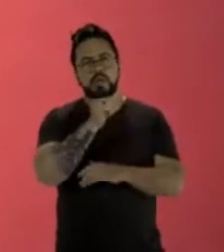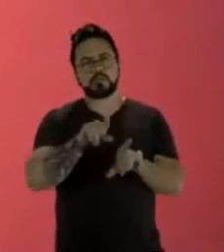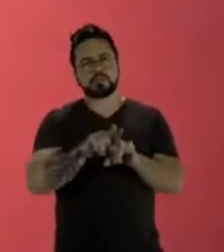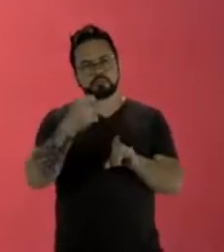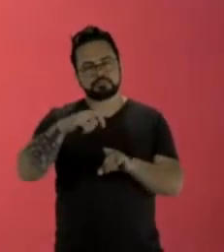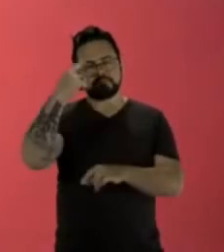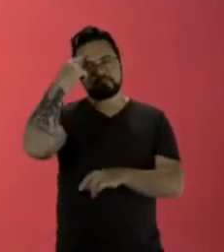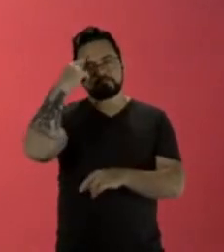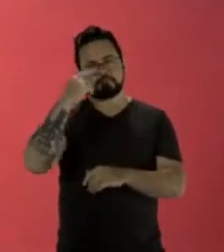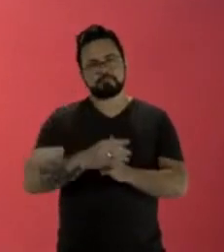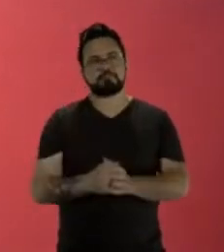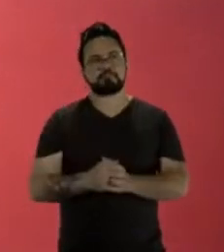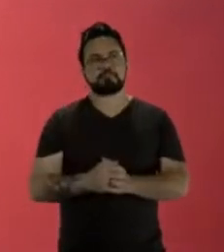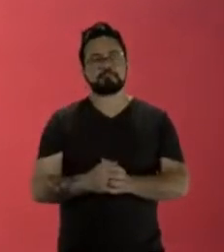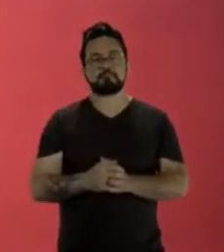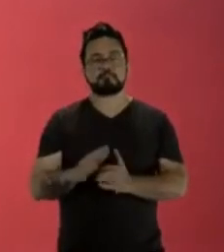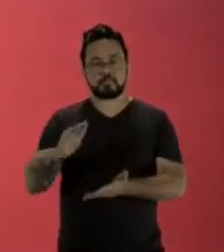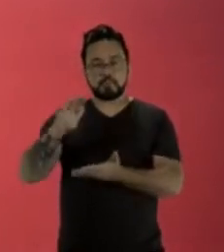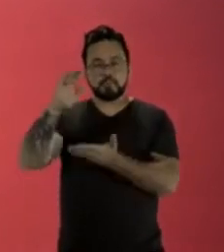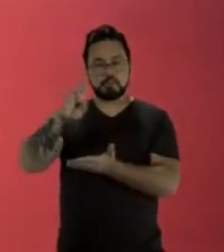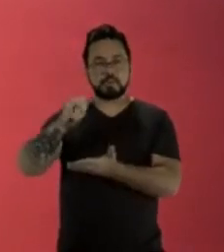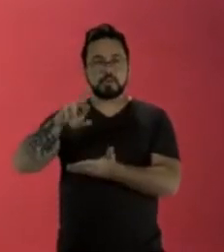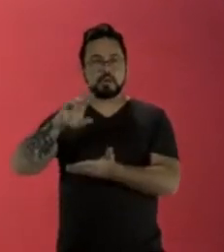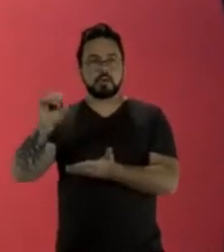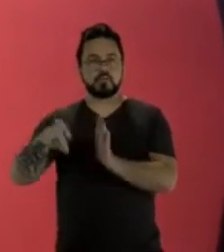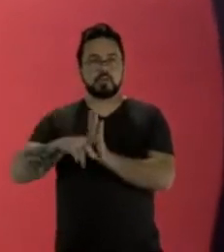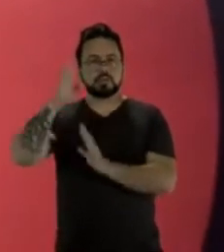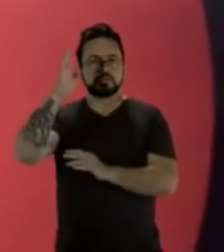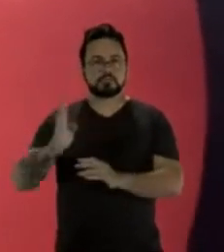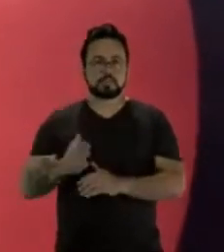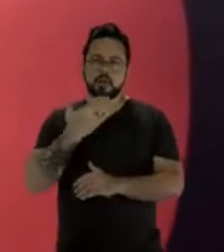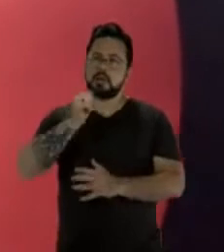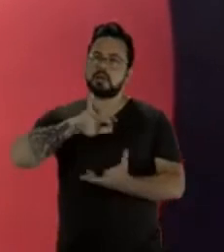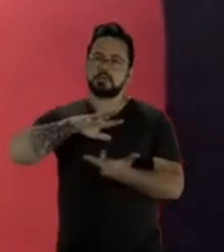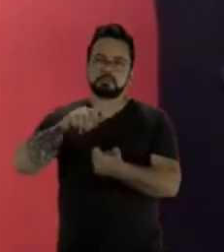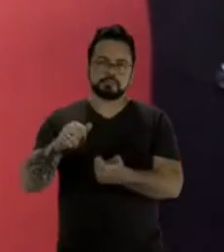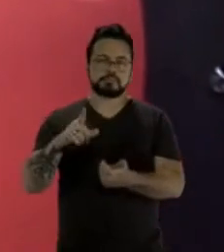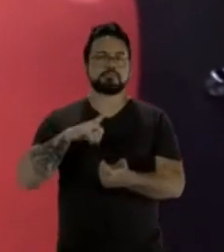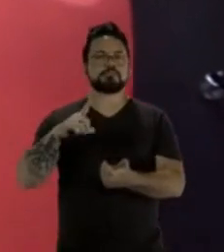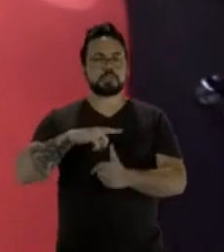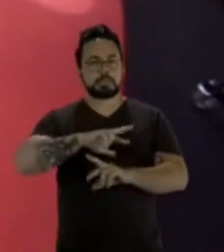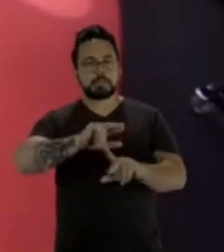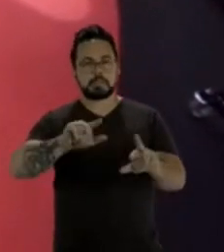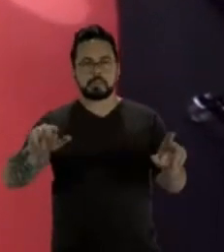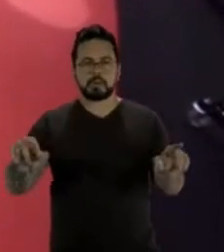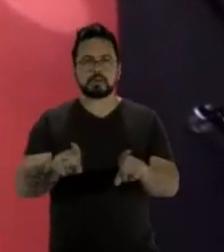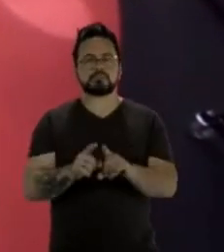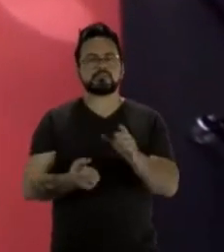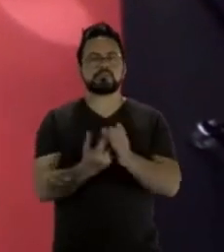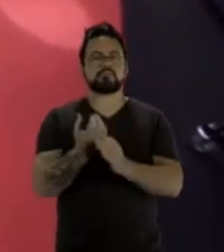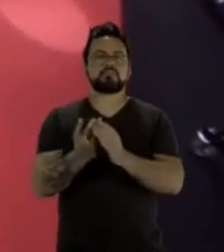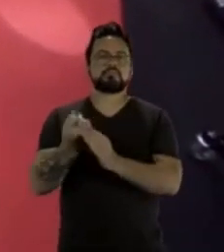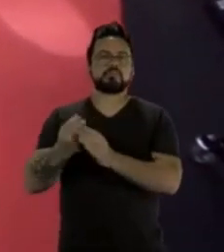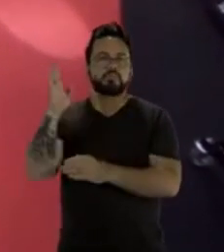repensar isso, né? E o filtro de barro brasileiro é o melhor do mundo, né? O melhor do mundo. A gente tem tantas inovações, né? São tantas